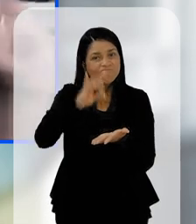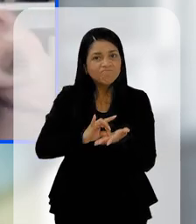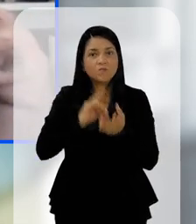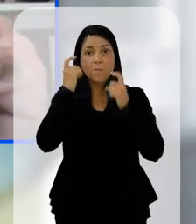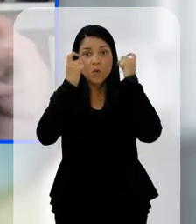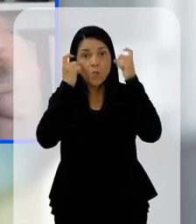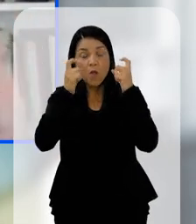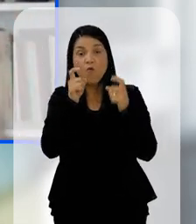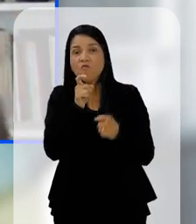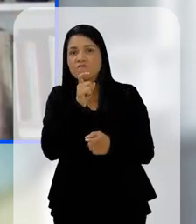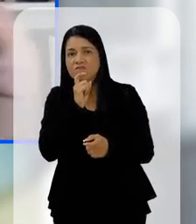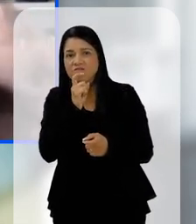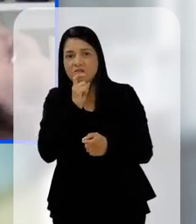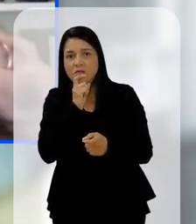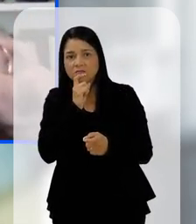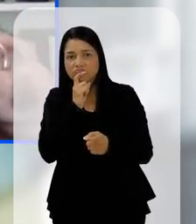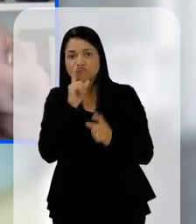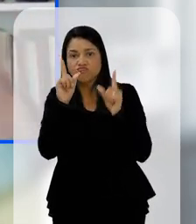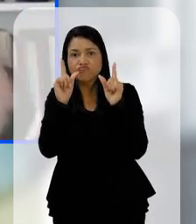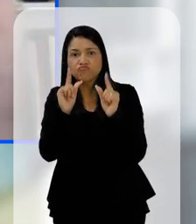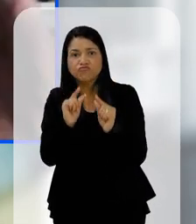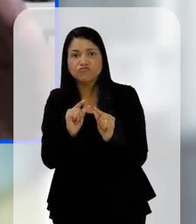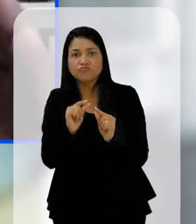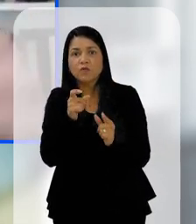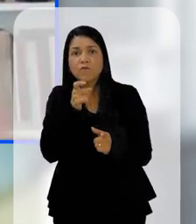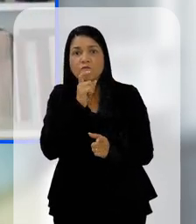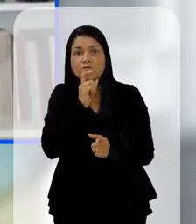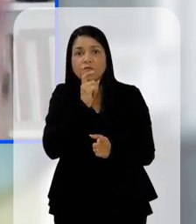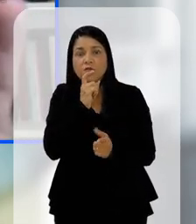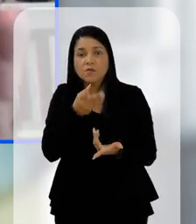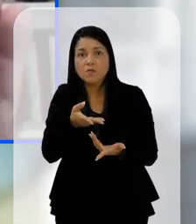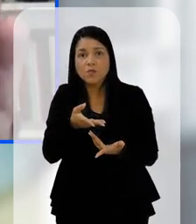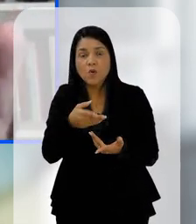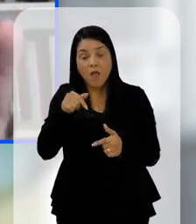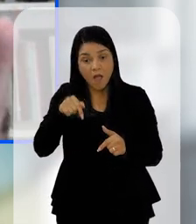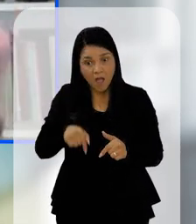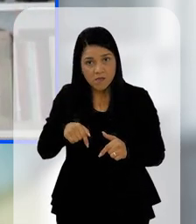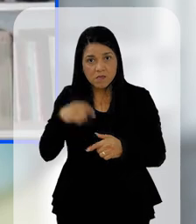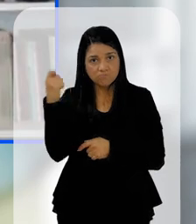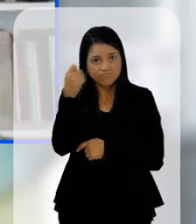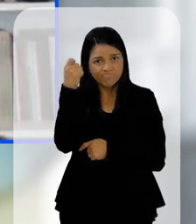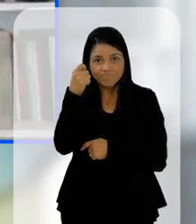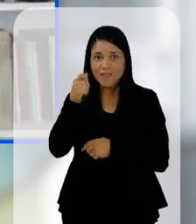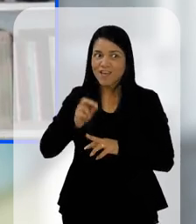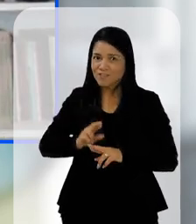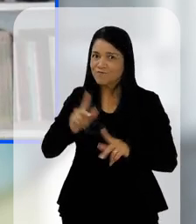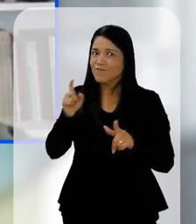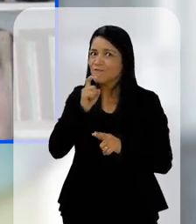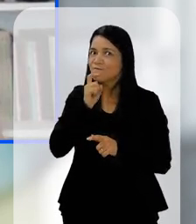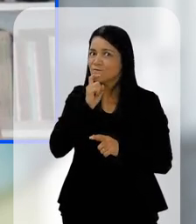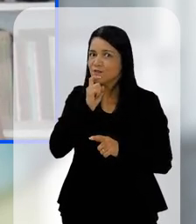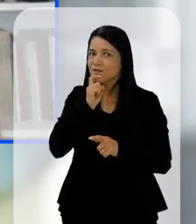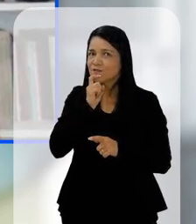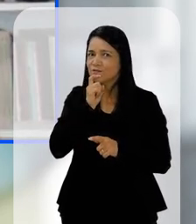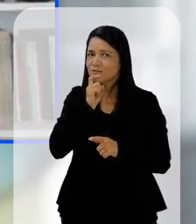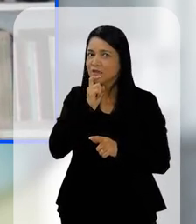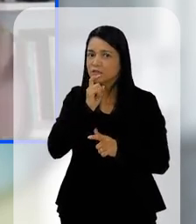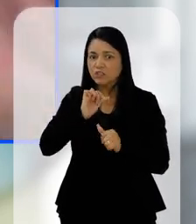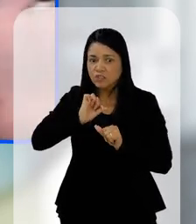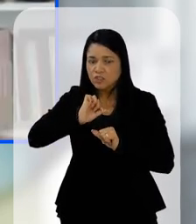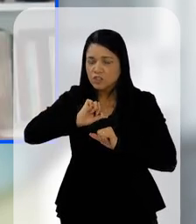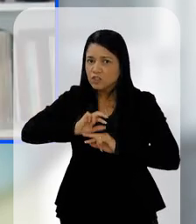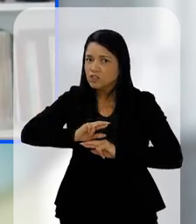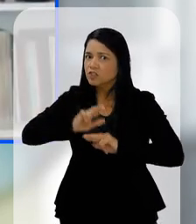que os invernos, eles já não são mais tão frios. E por aqui, o inverno faria toda a diferença, mas ele já está muito